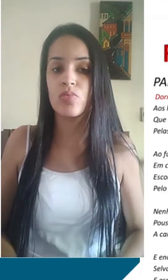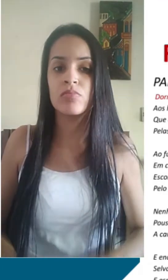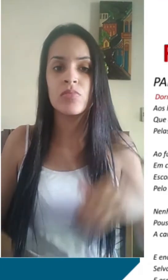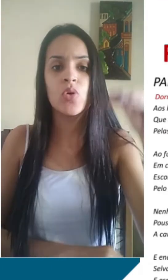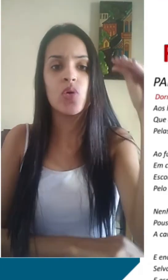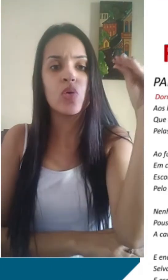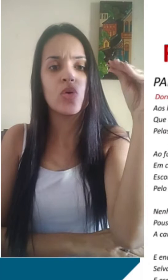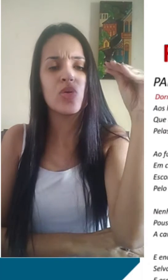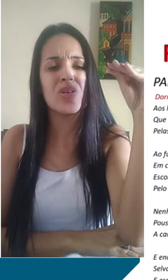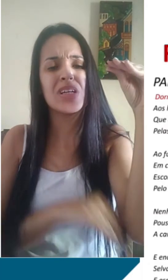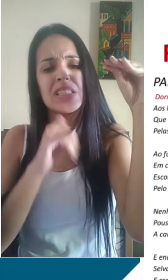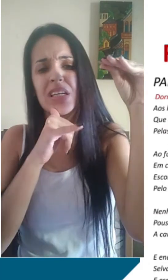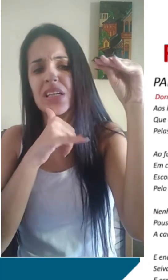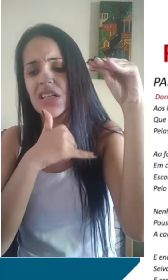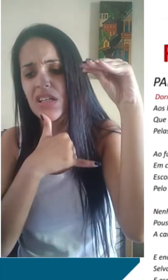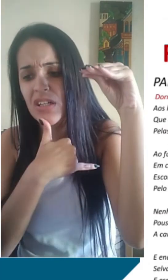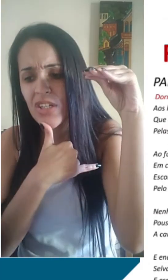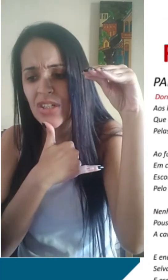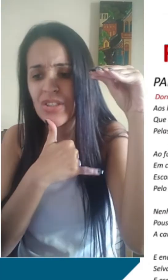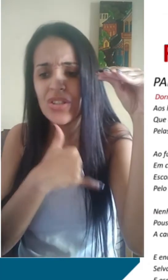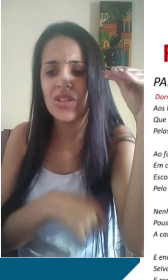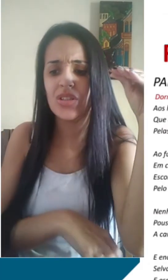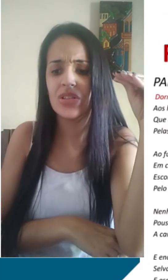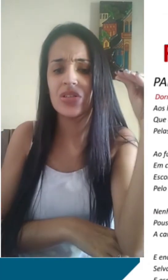um alvíssimo ganso escorrega de